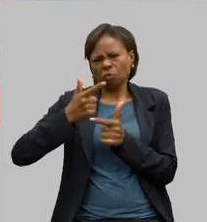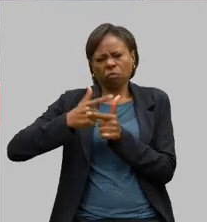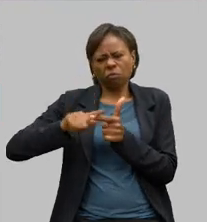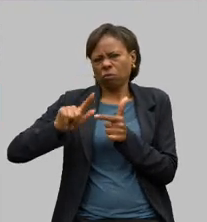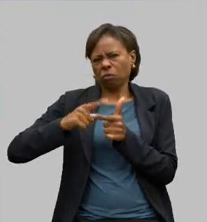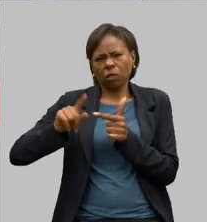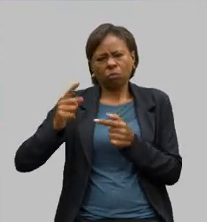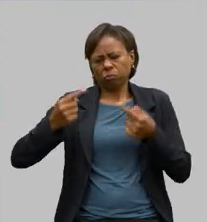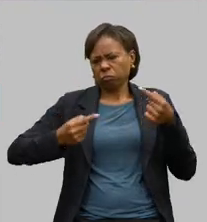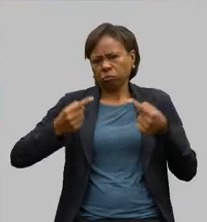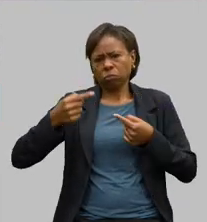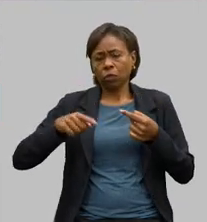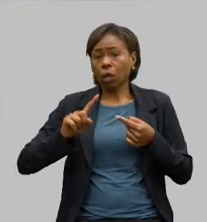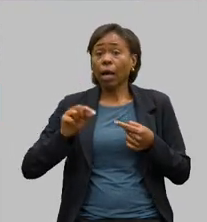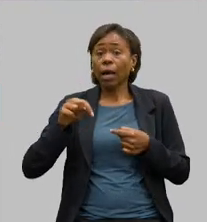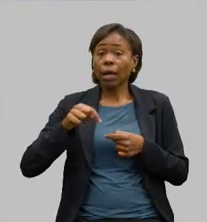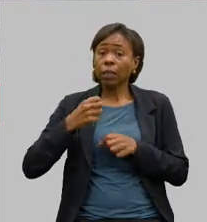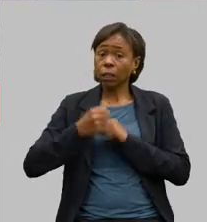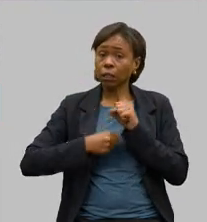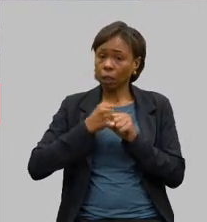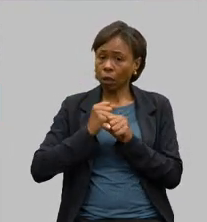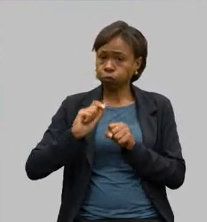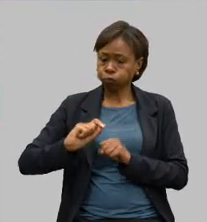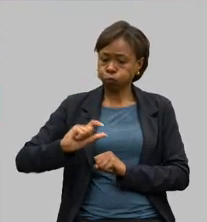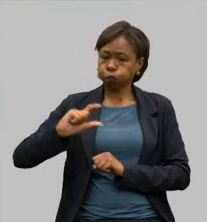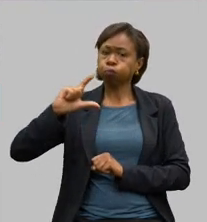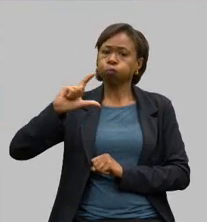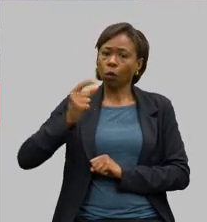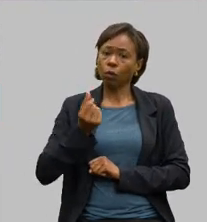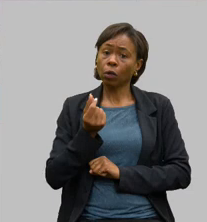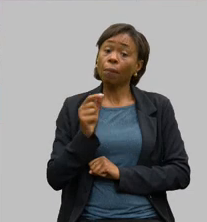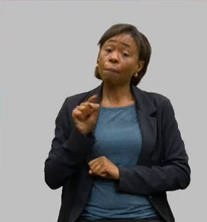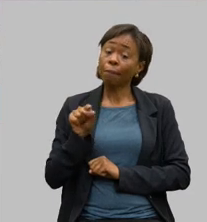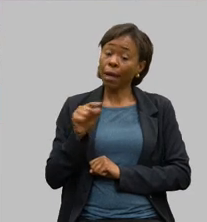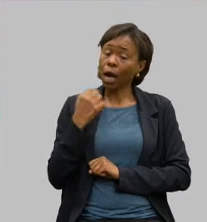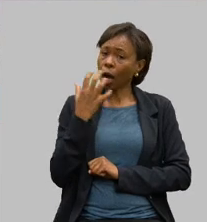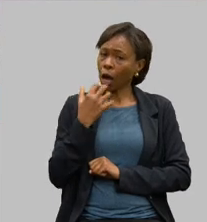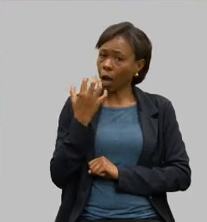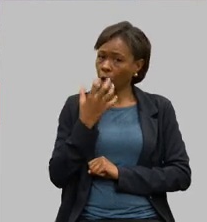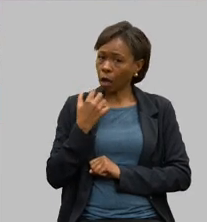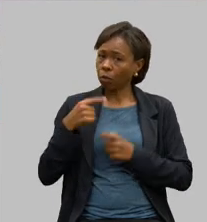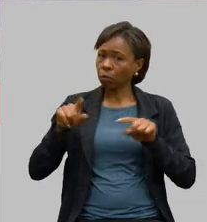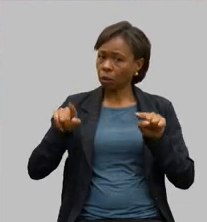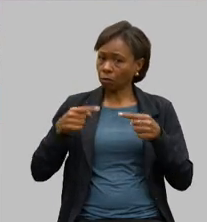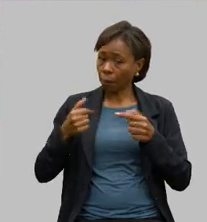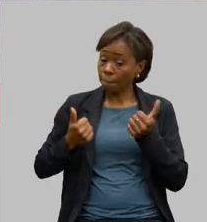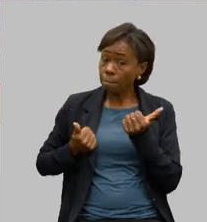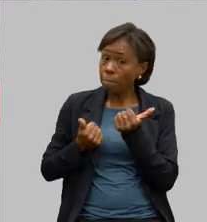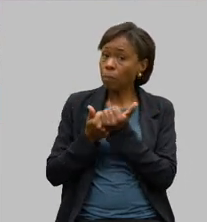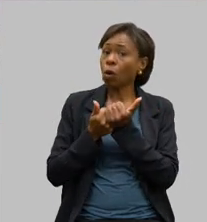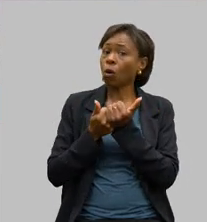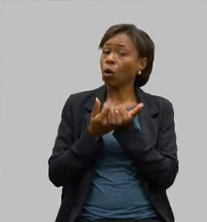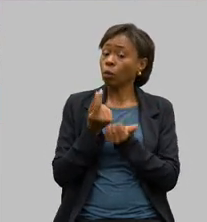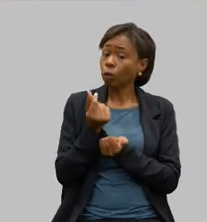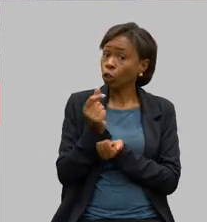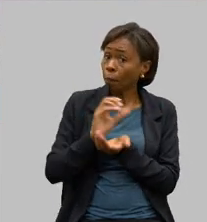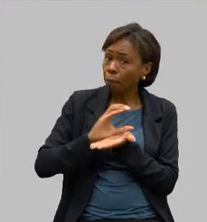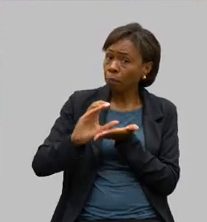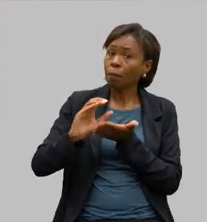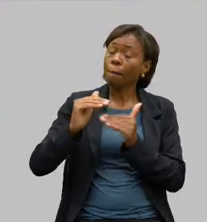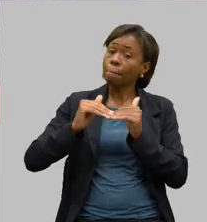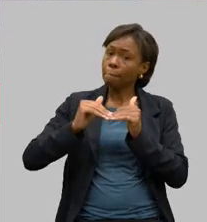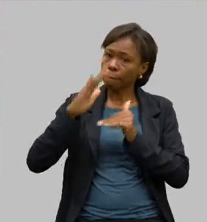ano nós aumentamos o valor mas a filarmônica precisa de mais apoio ela precisa de mais recursos ela tem uma qualidade